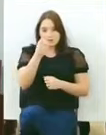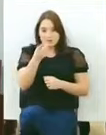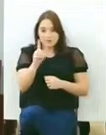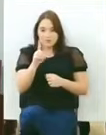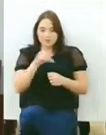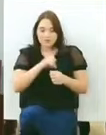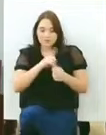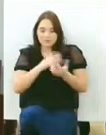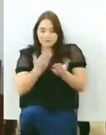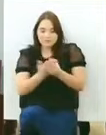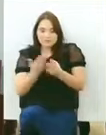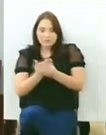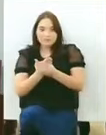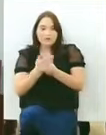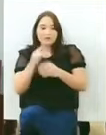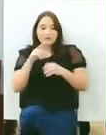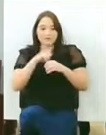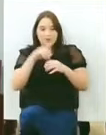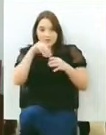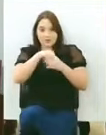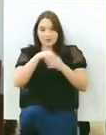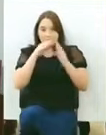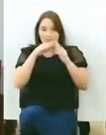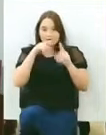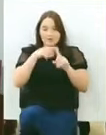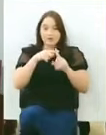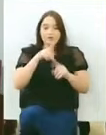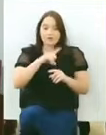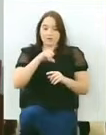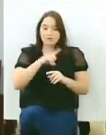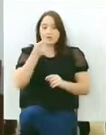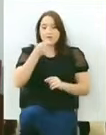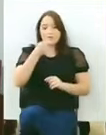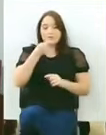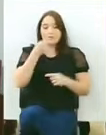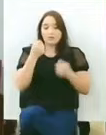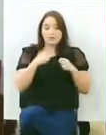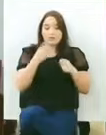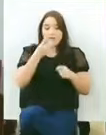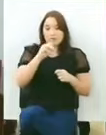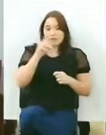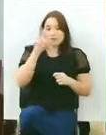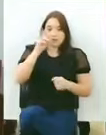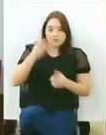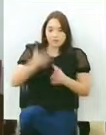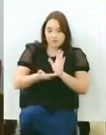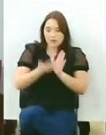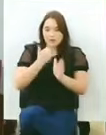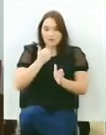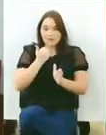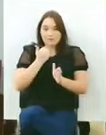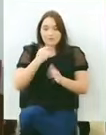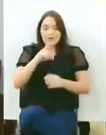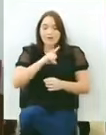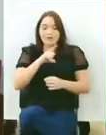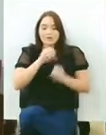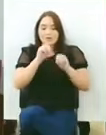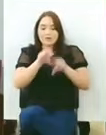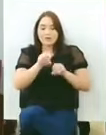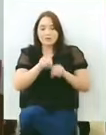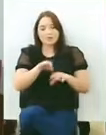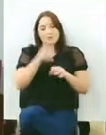dias antes, os pastores devem doutrinar a igreja a respeito do que a Bíblia ensina sobre o governo da